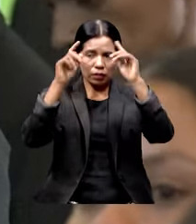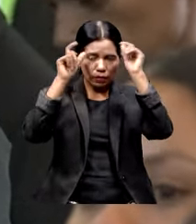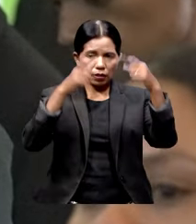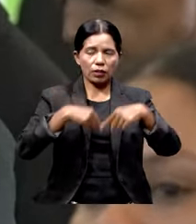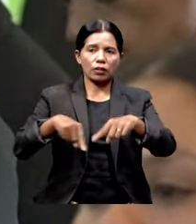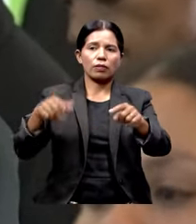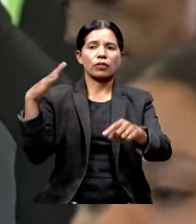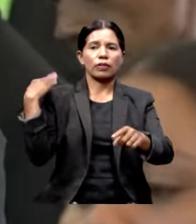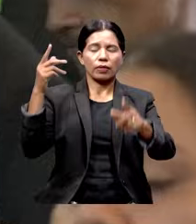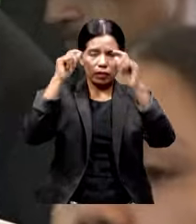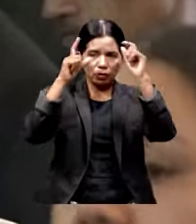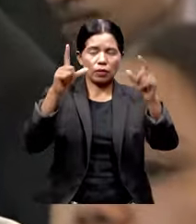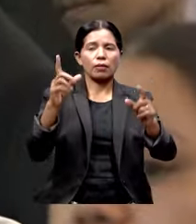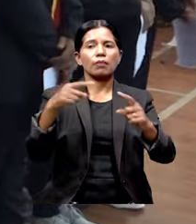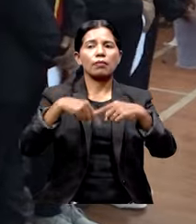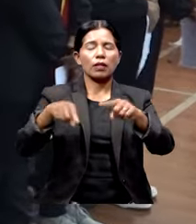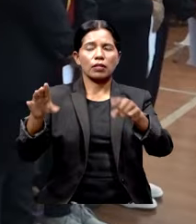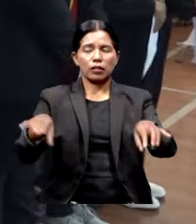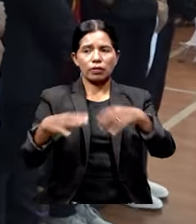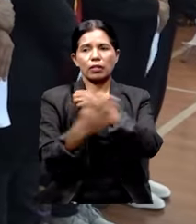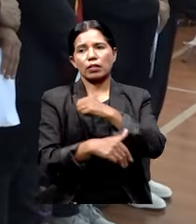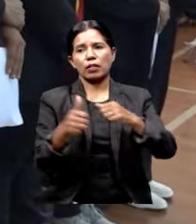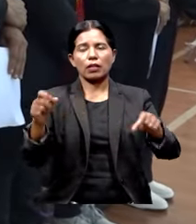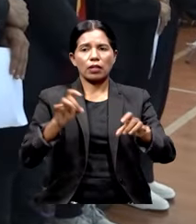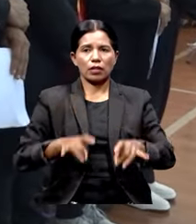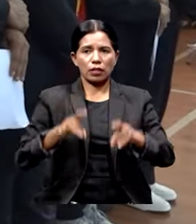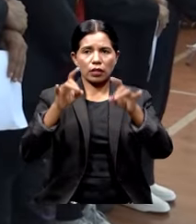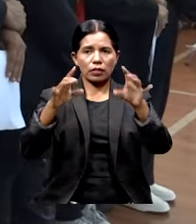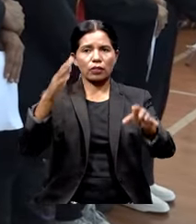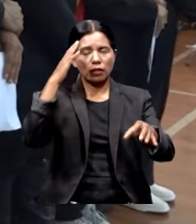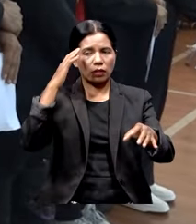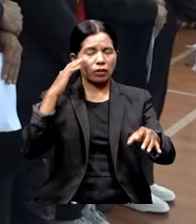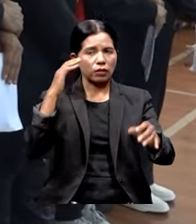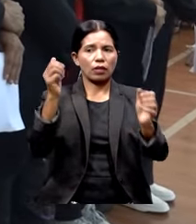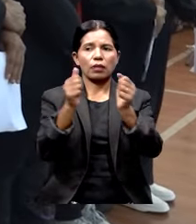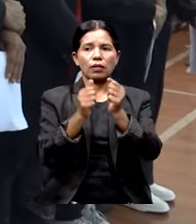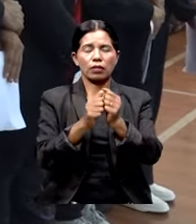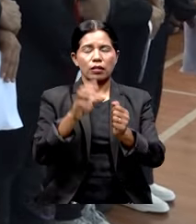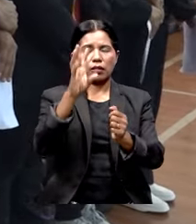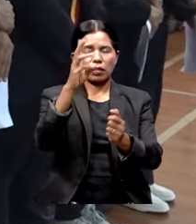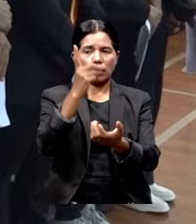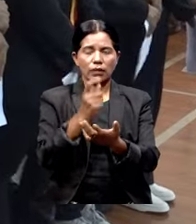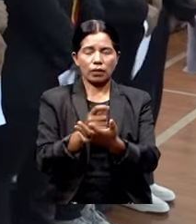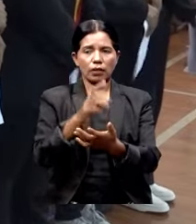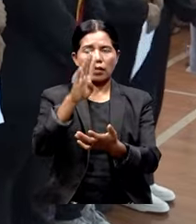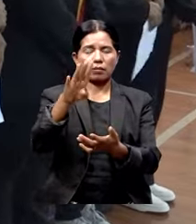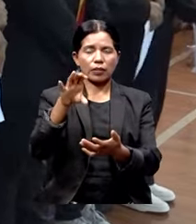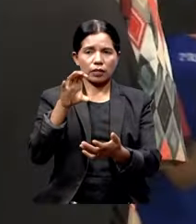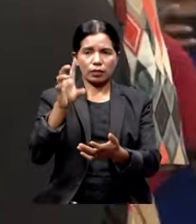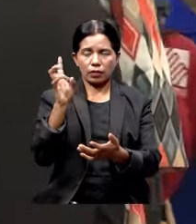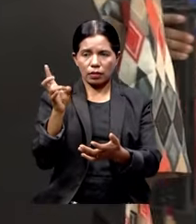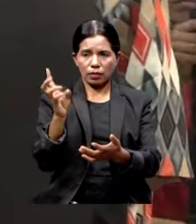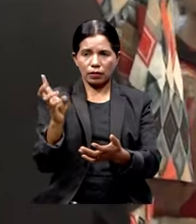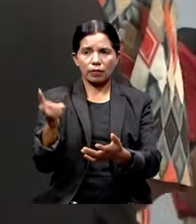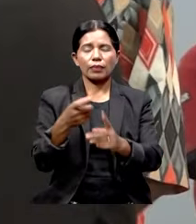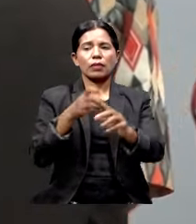rukona jovem timoron ba serviço e Liur hanesan Austrália no Correio do Sul hamutu rihunen atusat nenulu